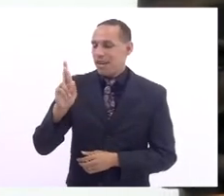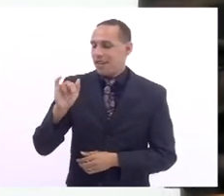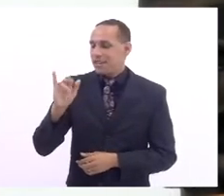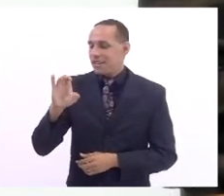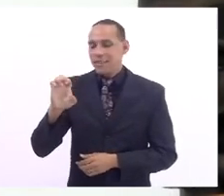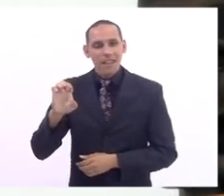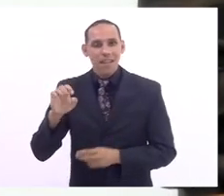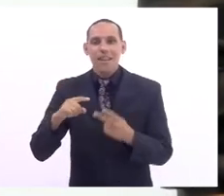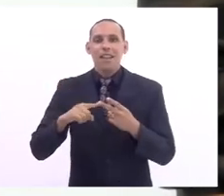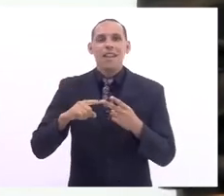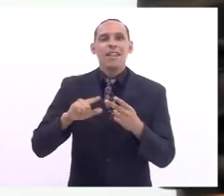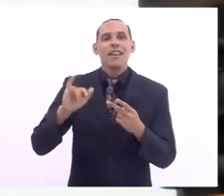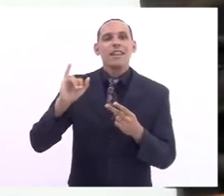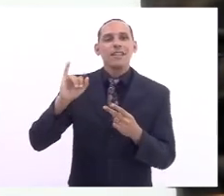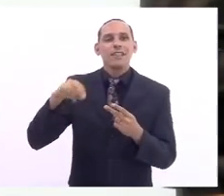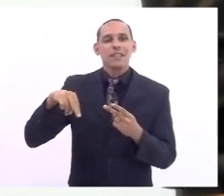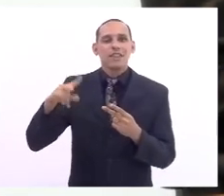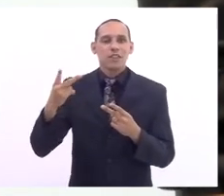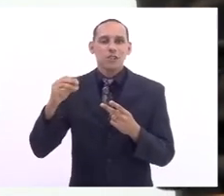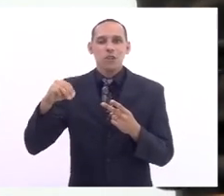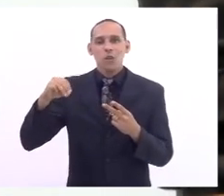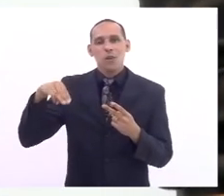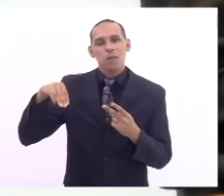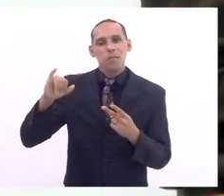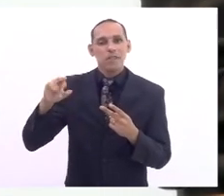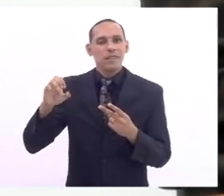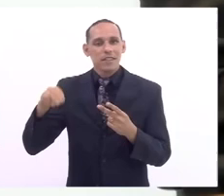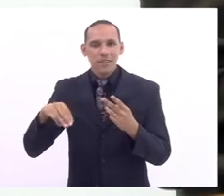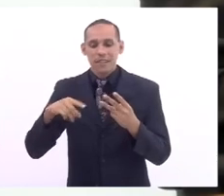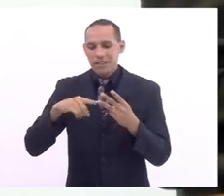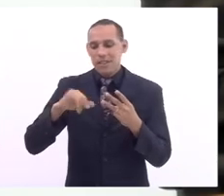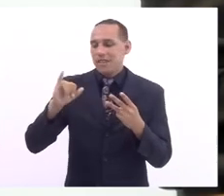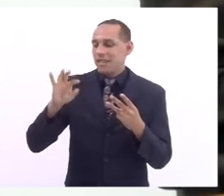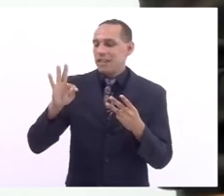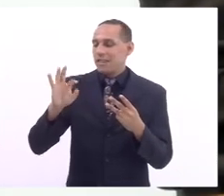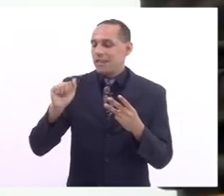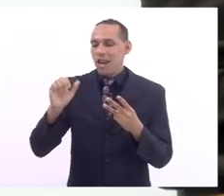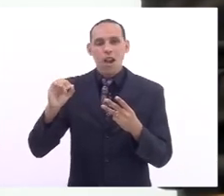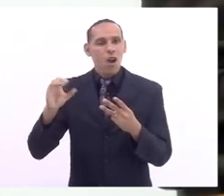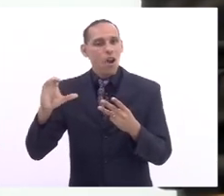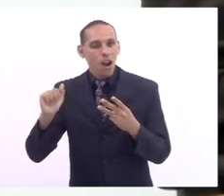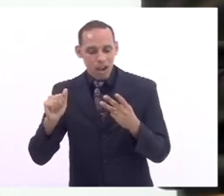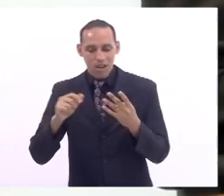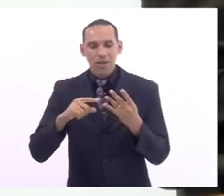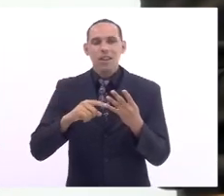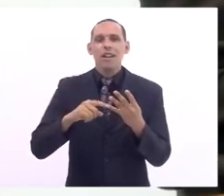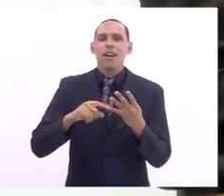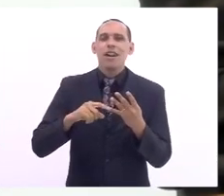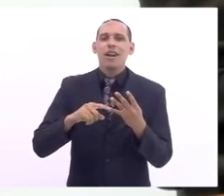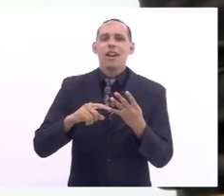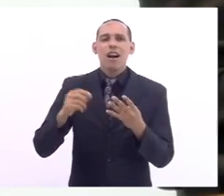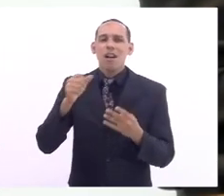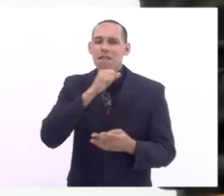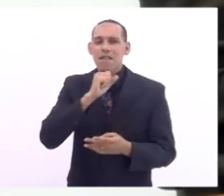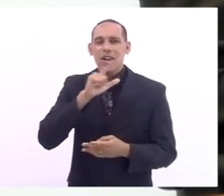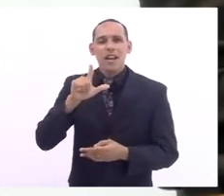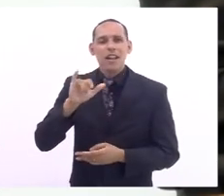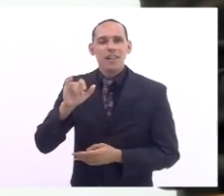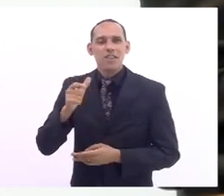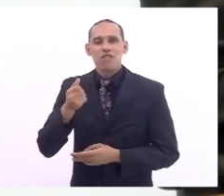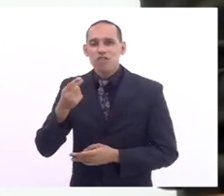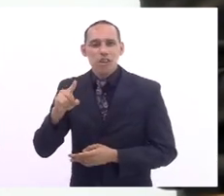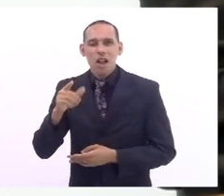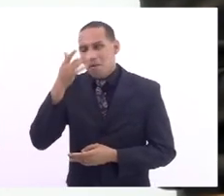de Guapimirim para cuidar das pessoas que estão lá em Itaóca como a Jennifer falou aqui do antigo lixão que foi fechado e a